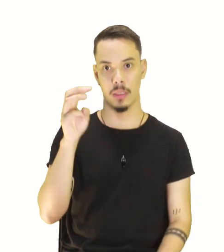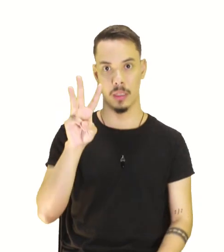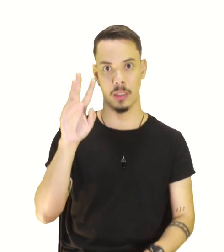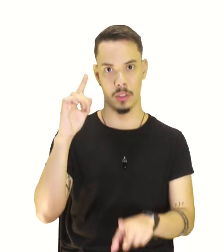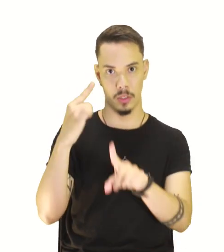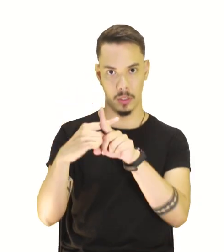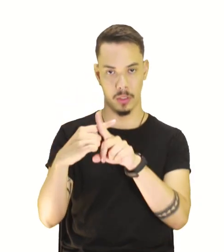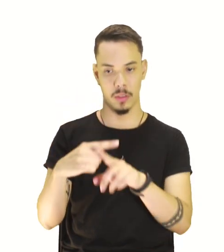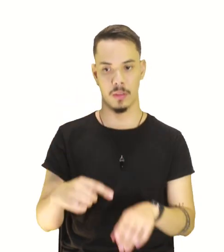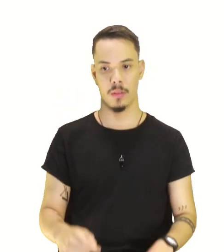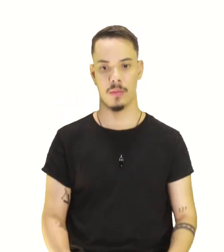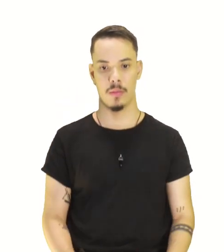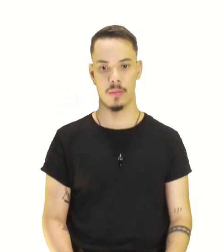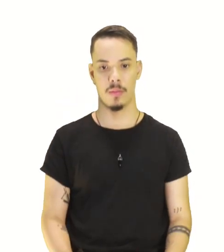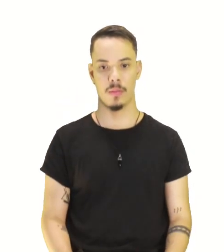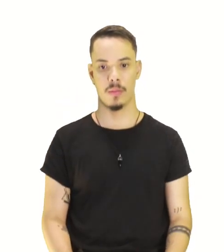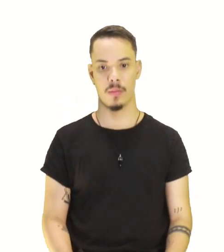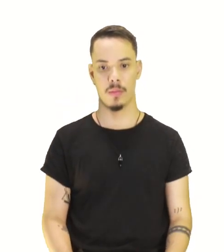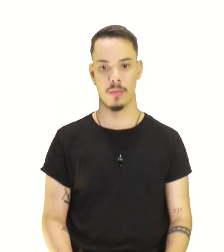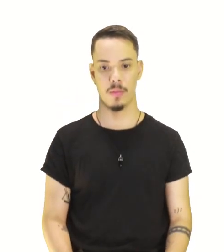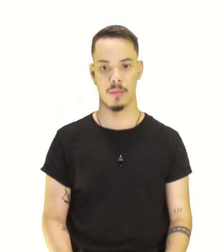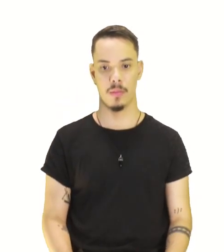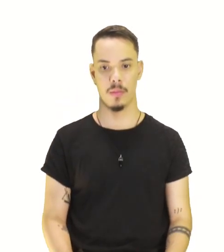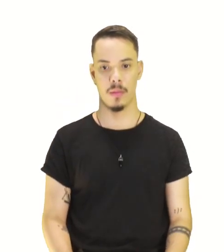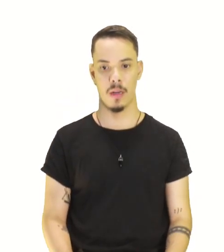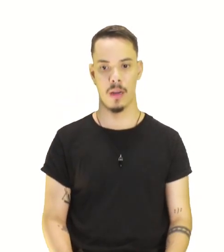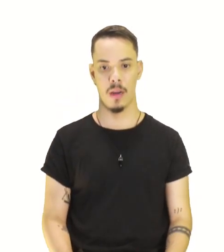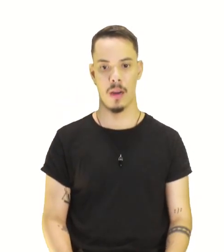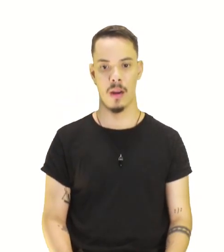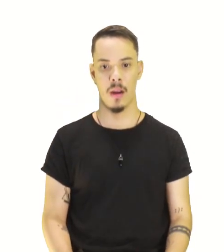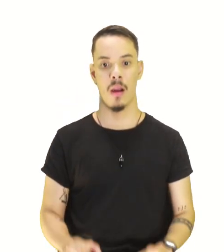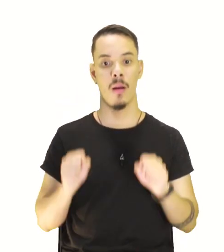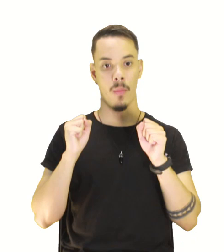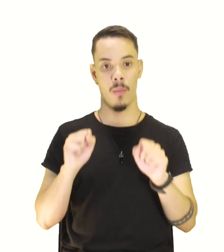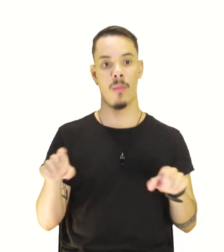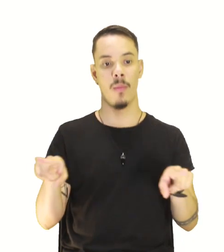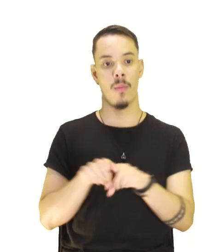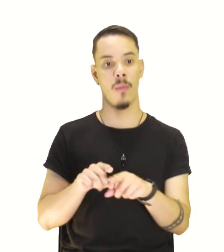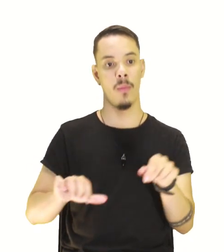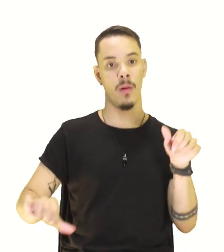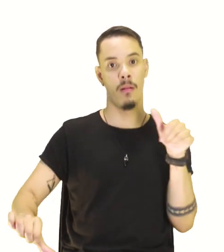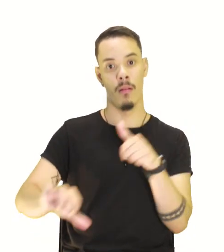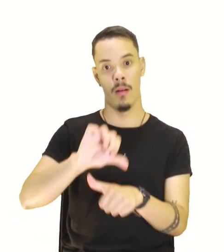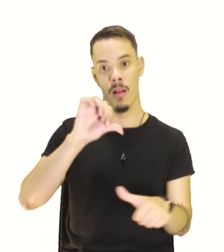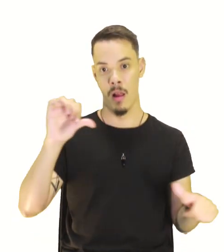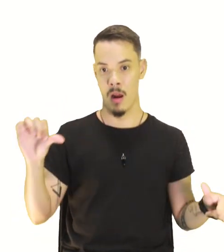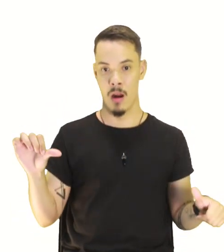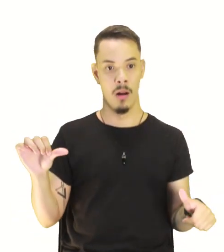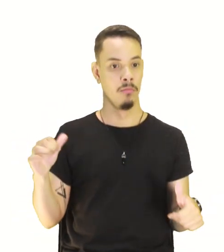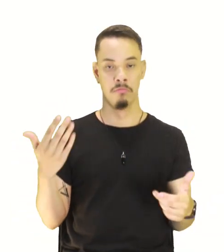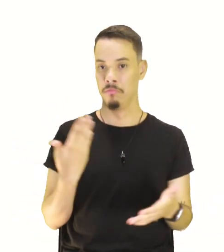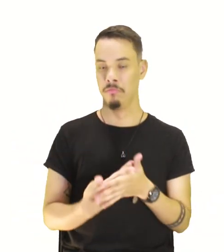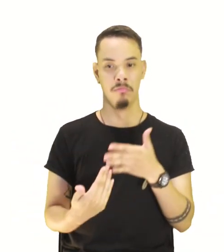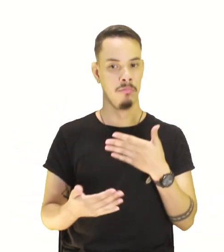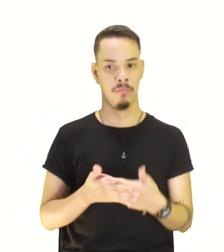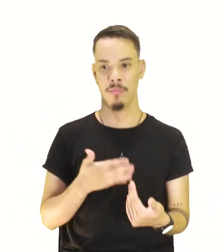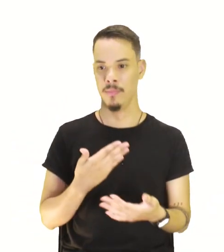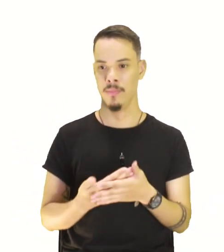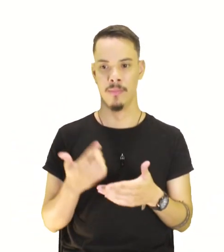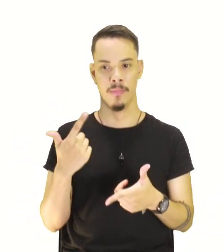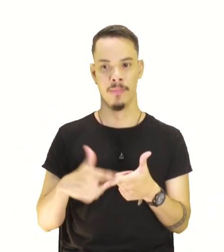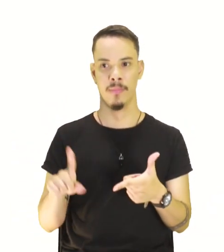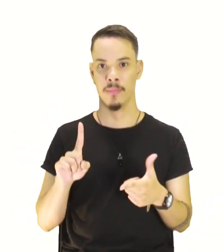12. 12 igual a 3x. Podemos inverter também, 3x igual a 12. Não altera em nada.